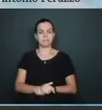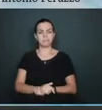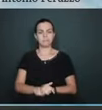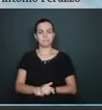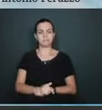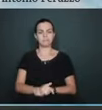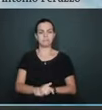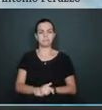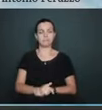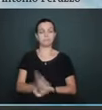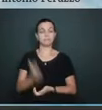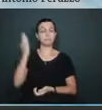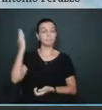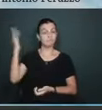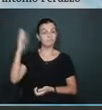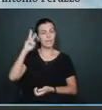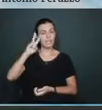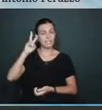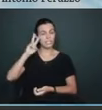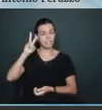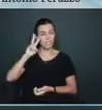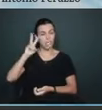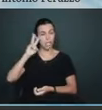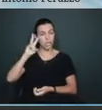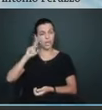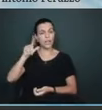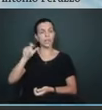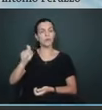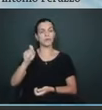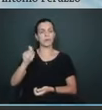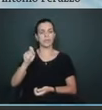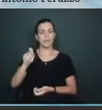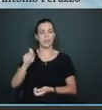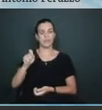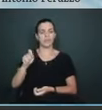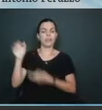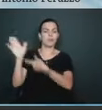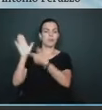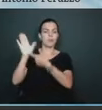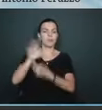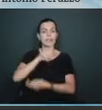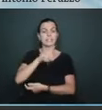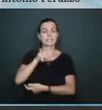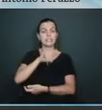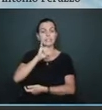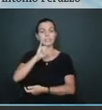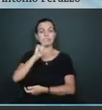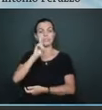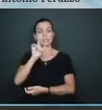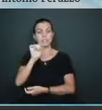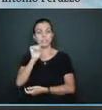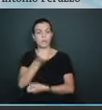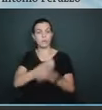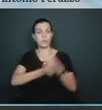Aqui um pouquinho do histórico, né? Então, trazendo para vocês a doutora Zilda Arns, que lá em 2004, junto